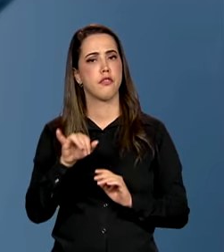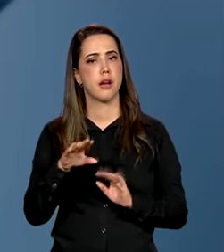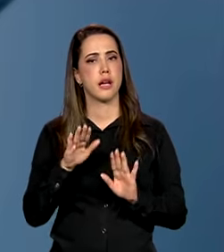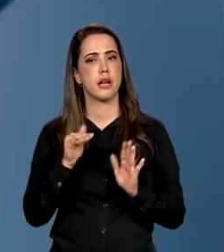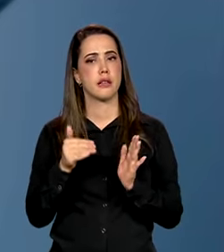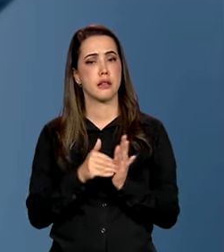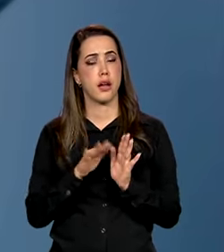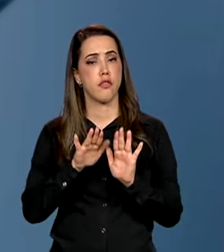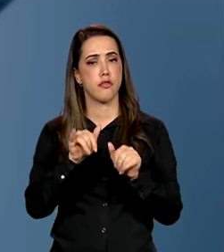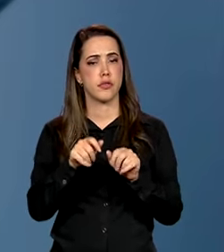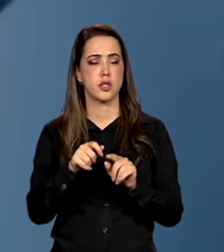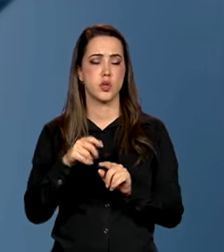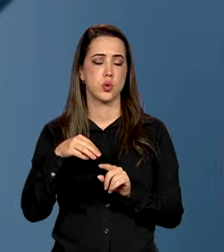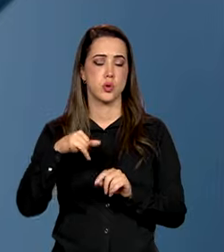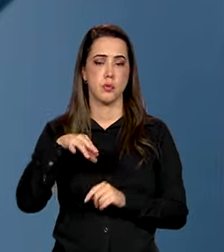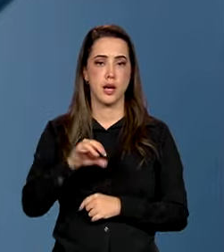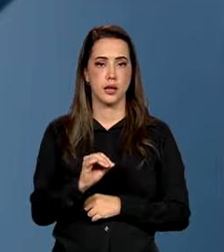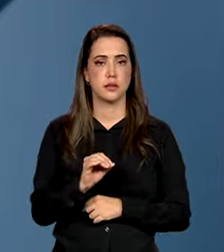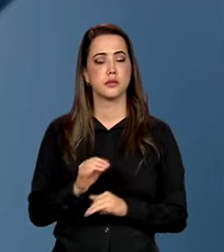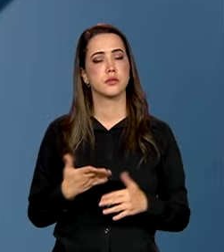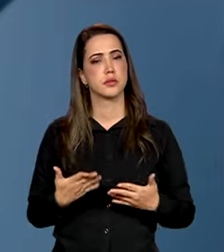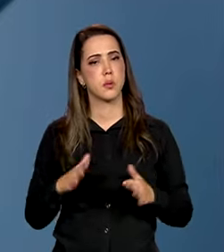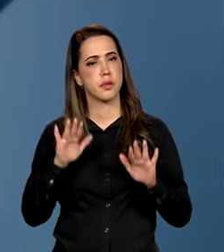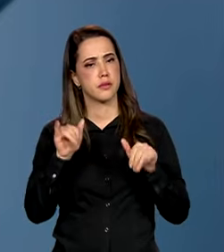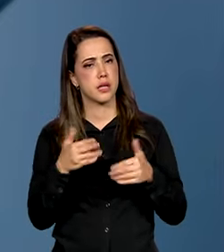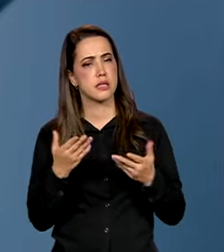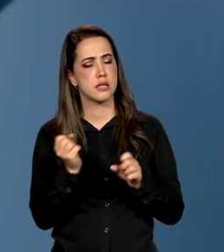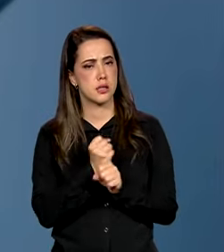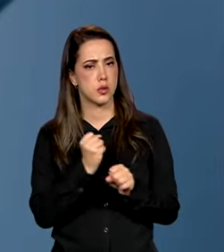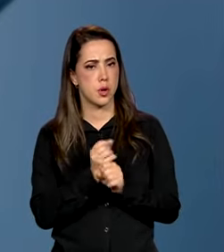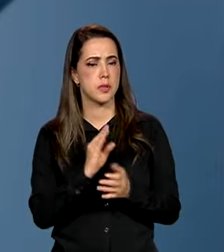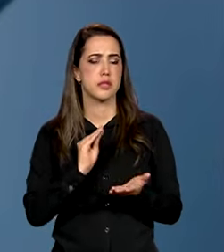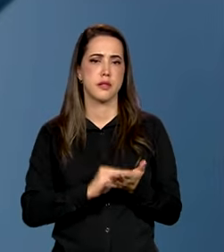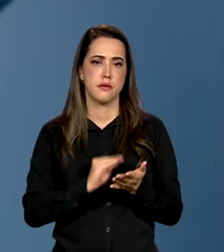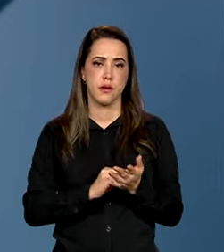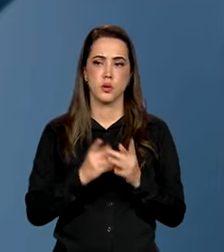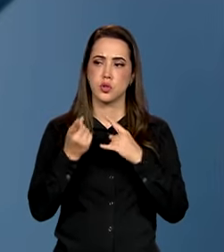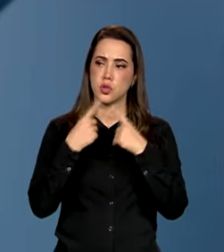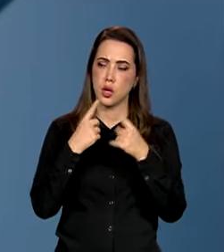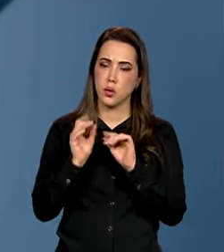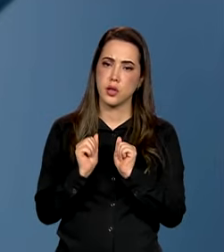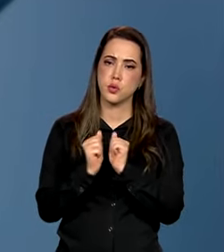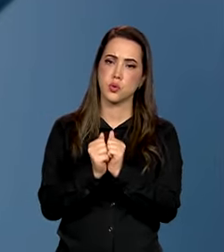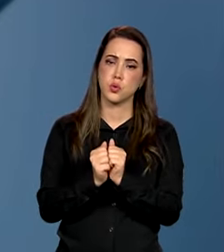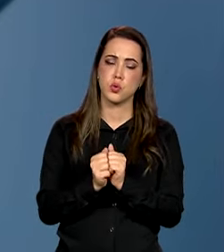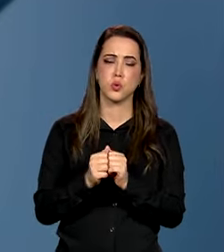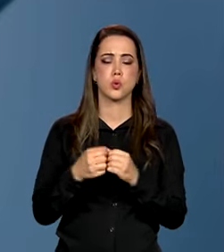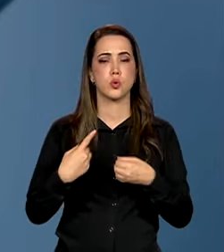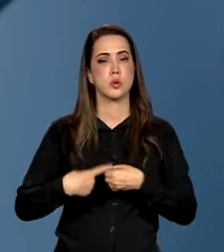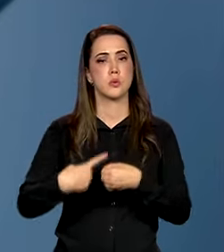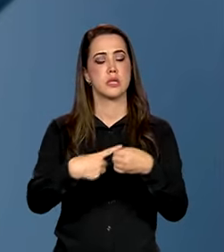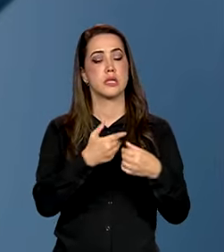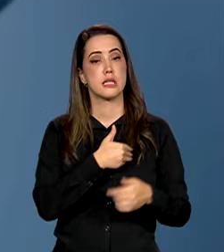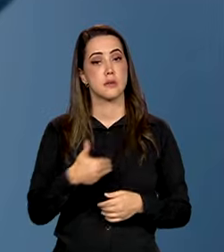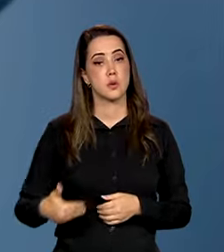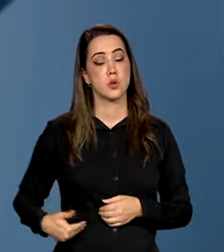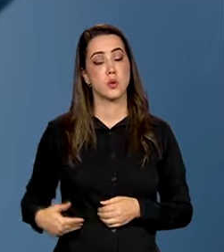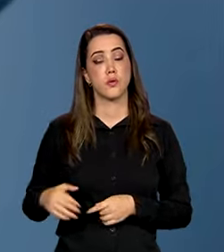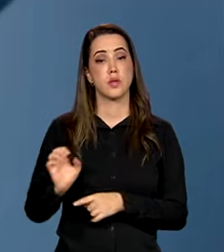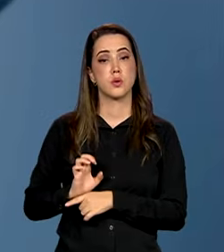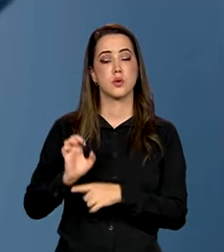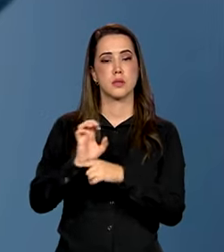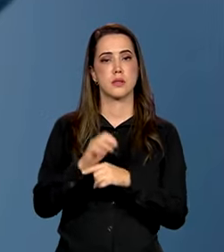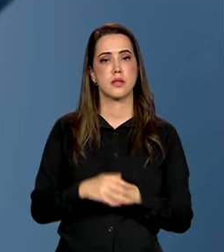terminaram a casa civil da presidência da República tem dialogado com os municípios e governos estaduais